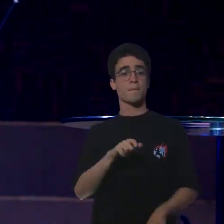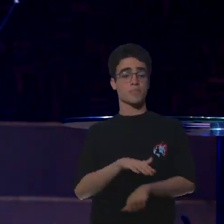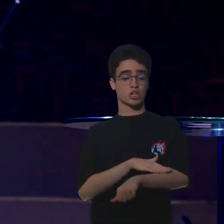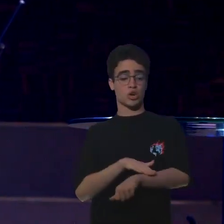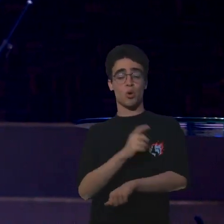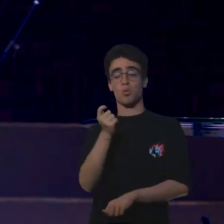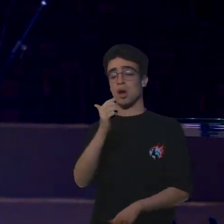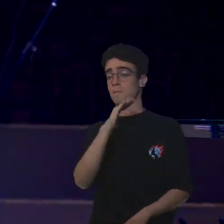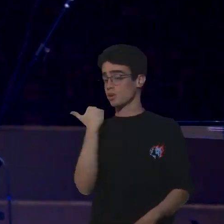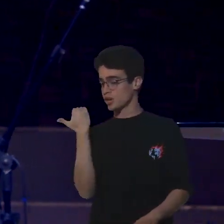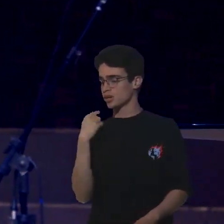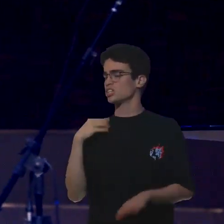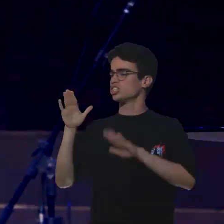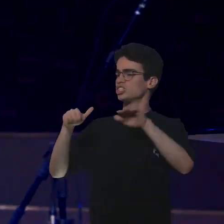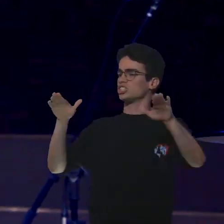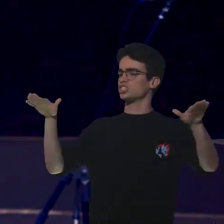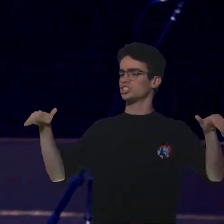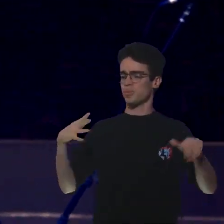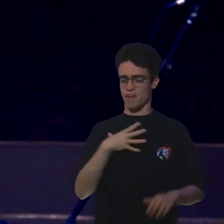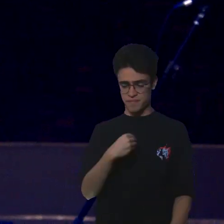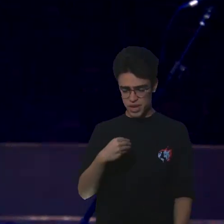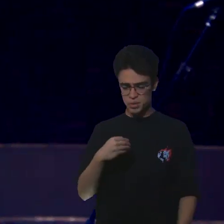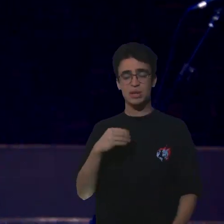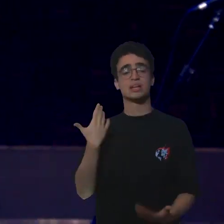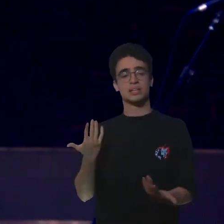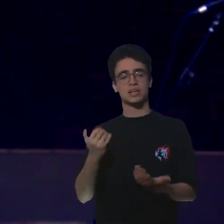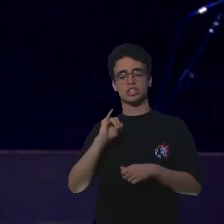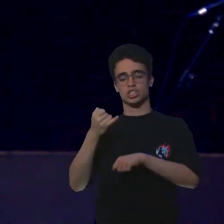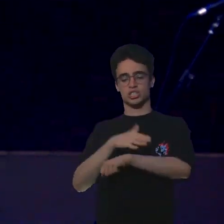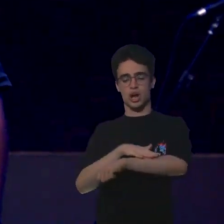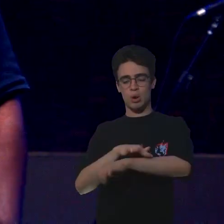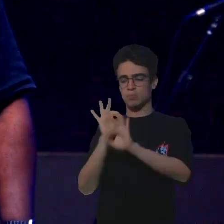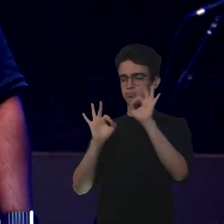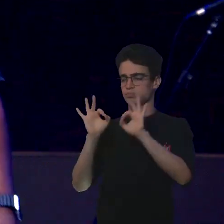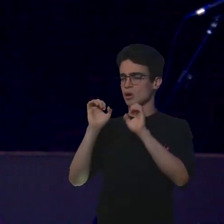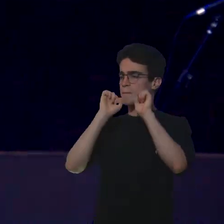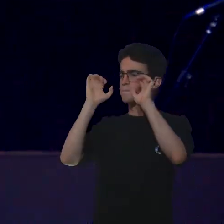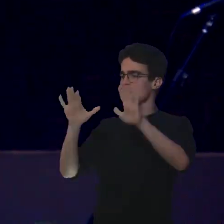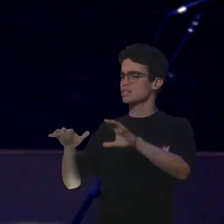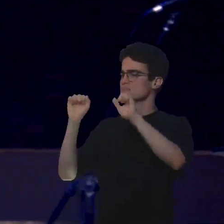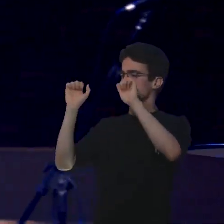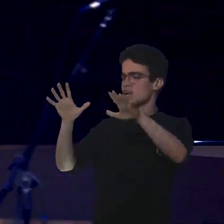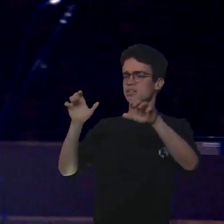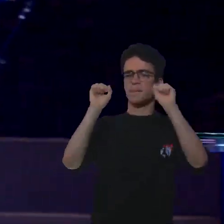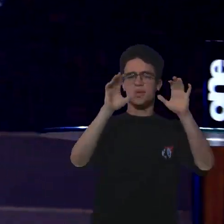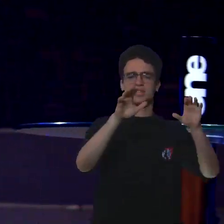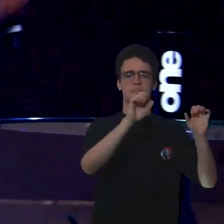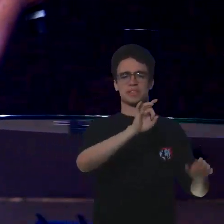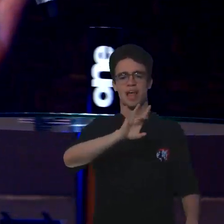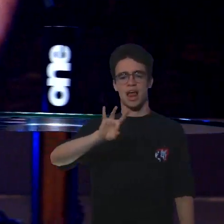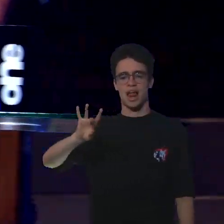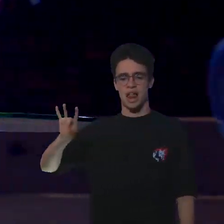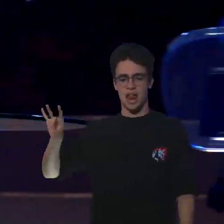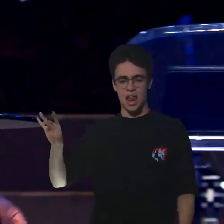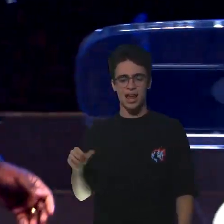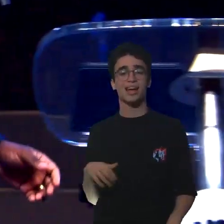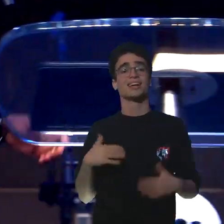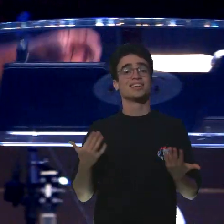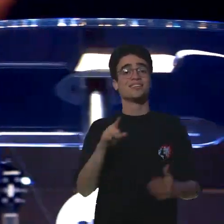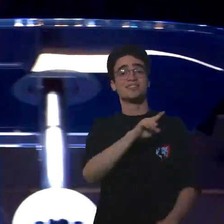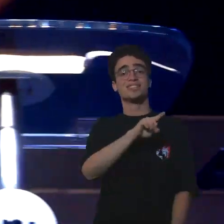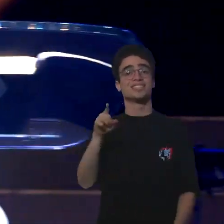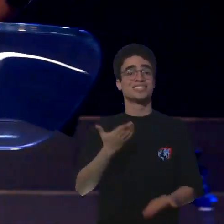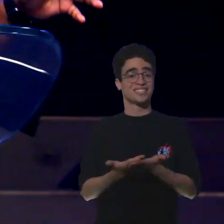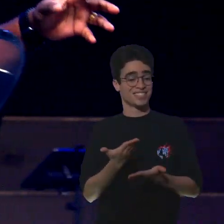ele chama os filhos e vai implementar uma bênção sobre a vida deles. E aí, eu vou deixar um dever de casa para